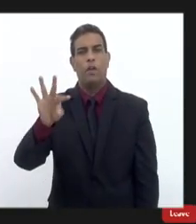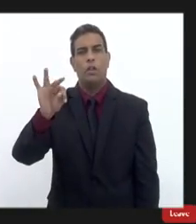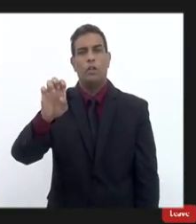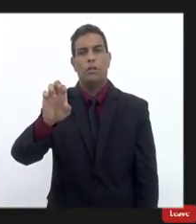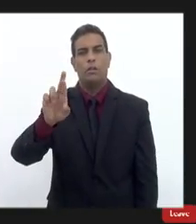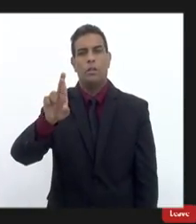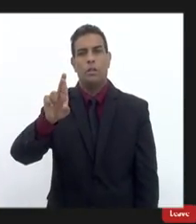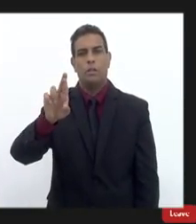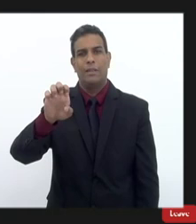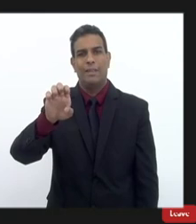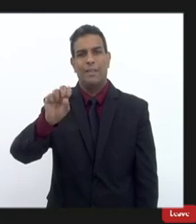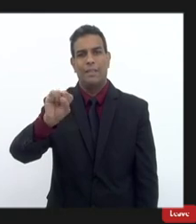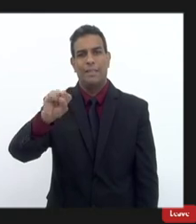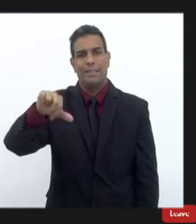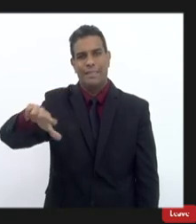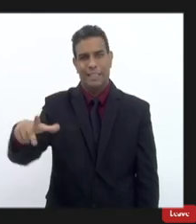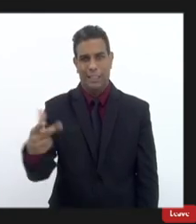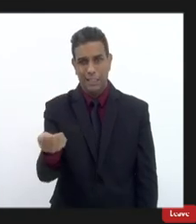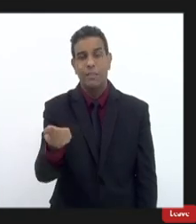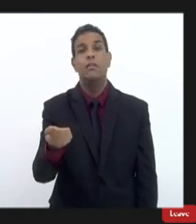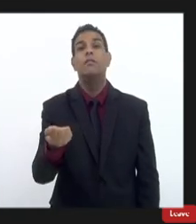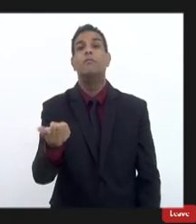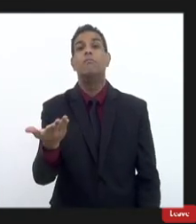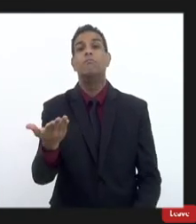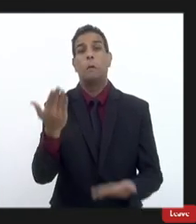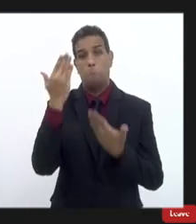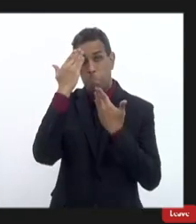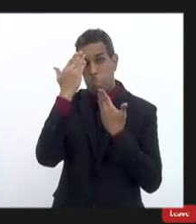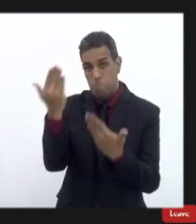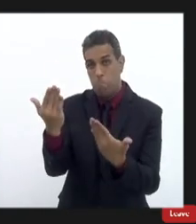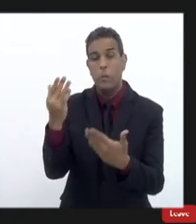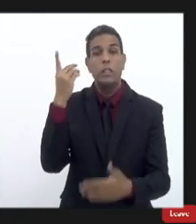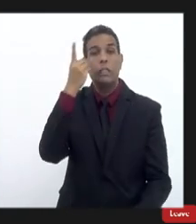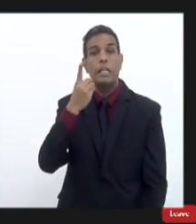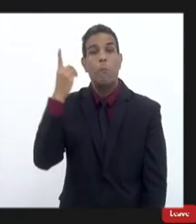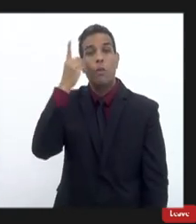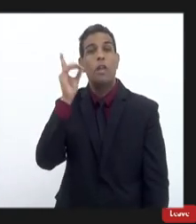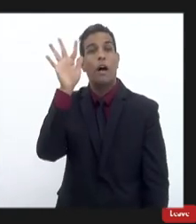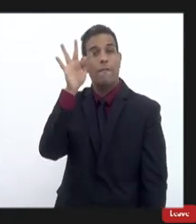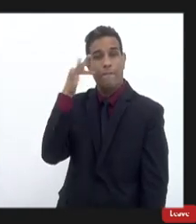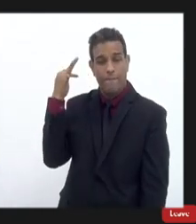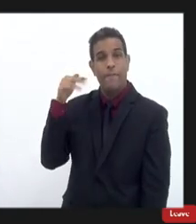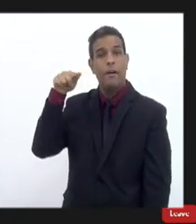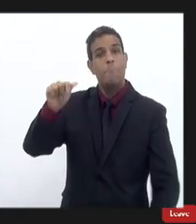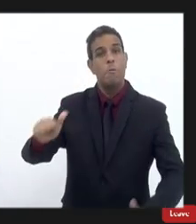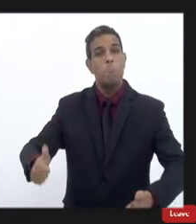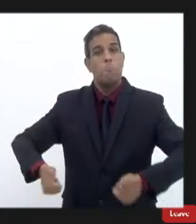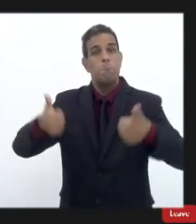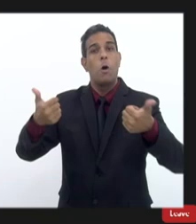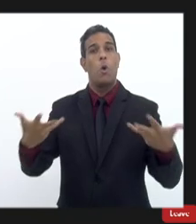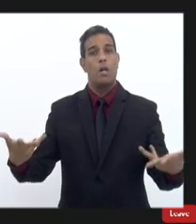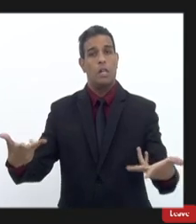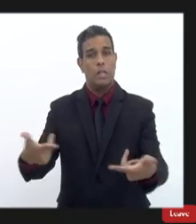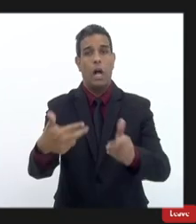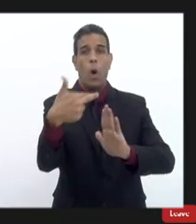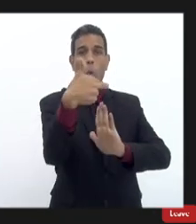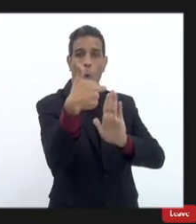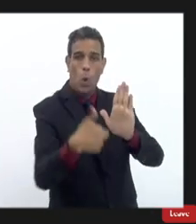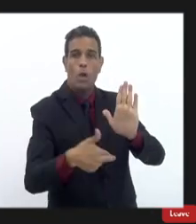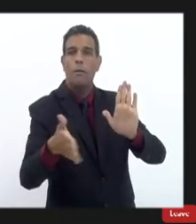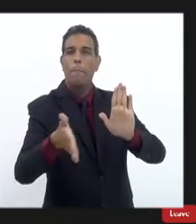Machado, e parabenizar o deputado Flávio Serafini pelo excelente relatório, né, que